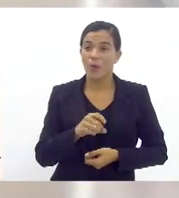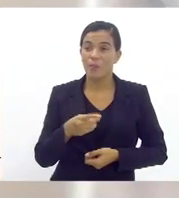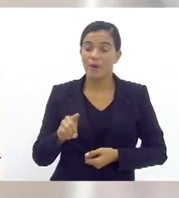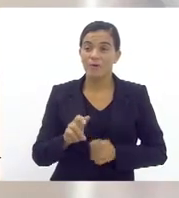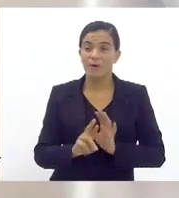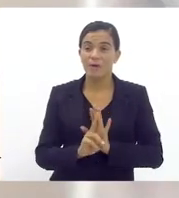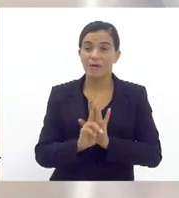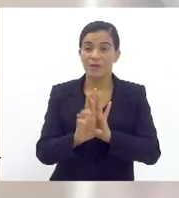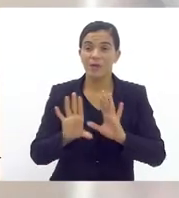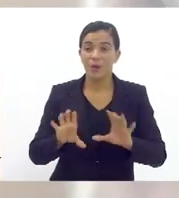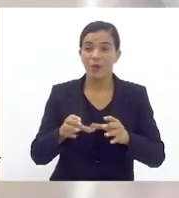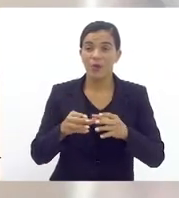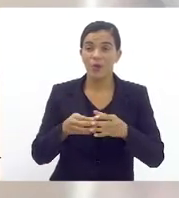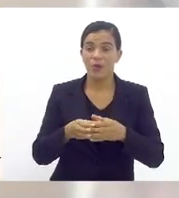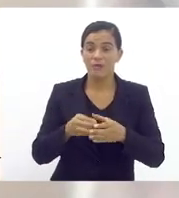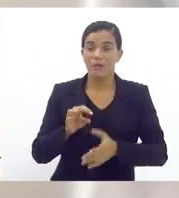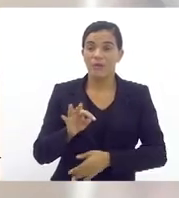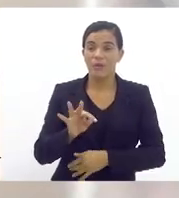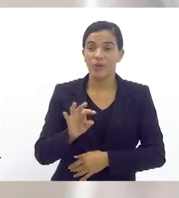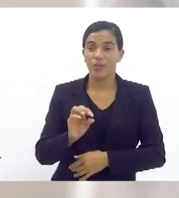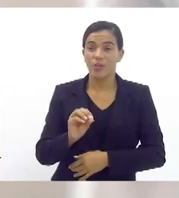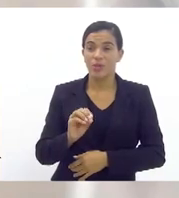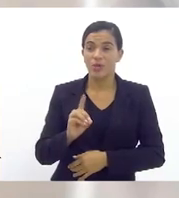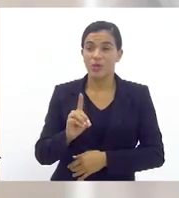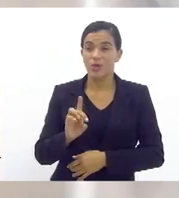representando o coletivo Todes,